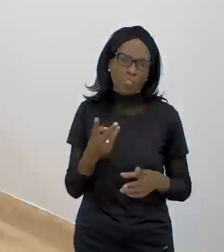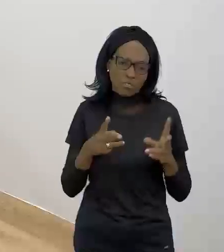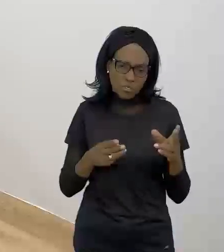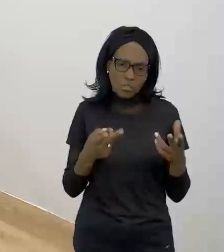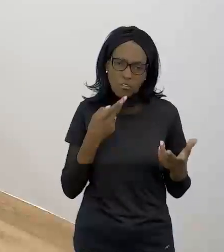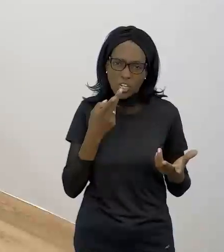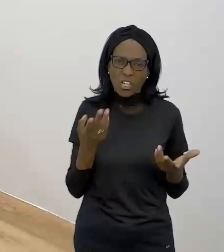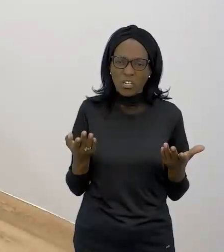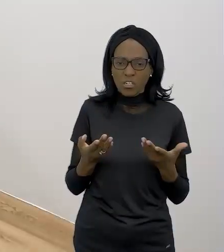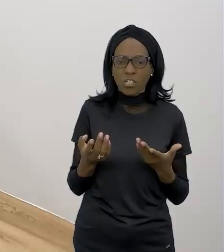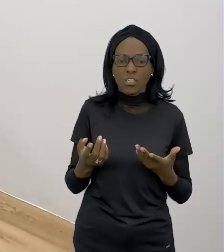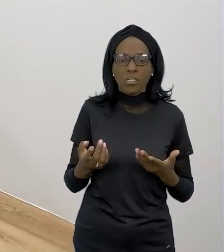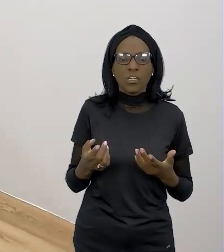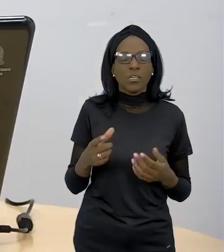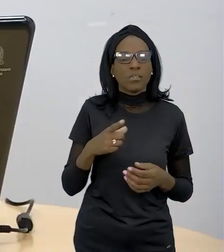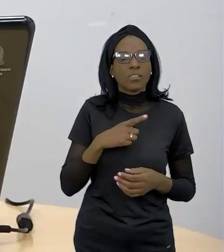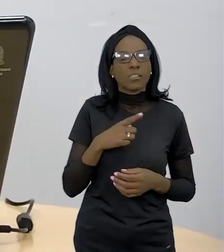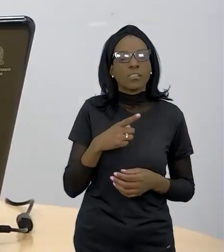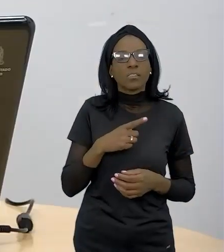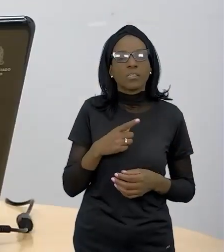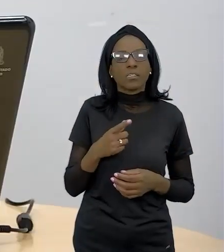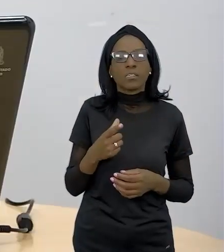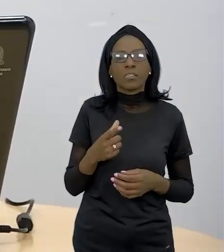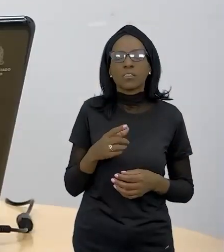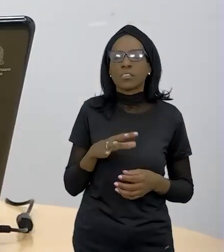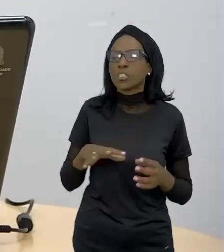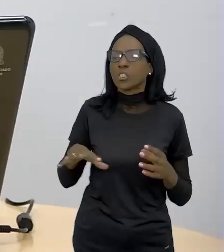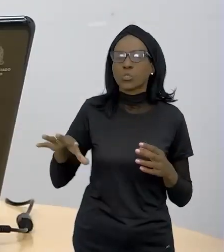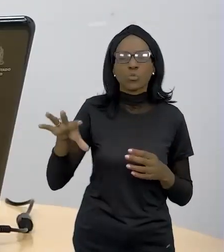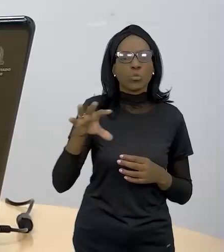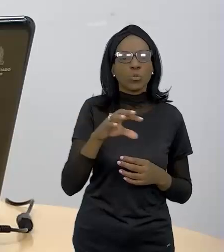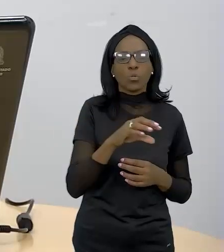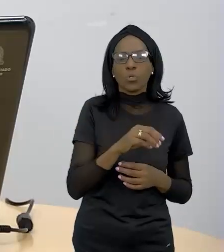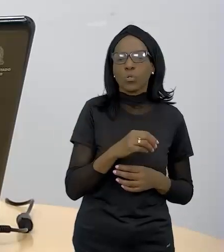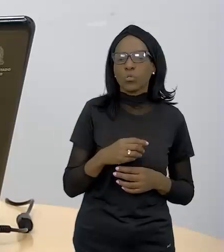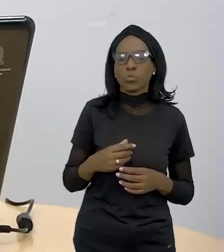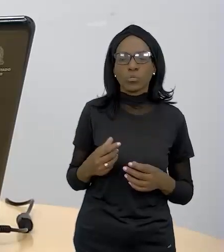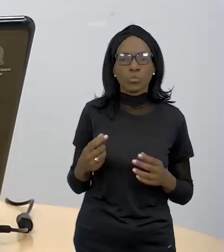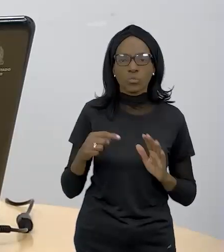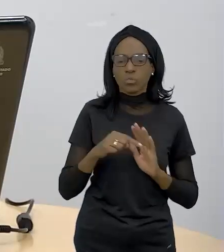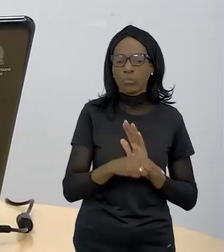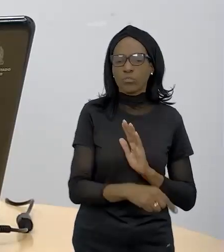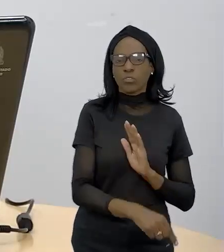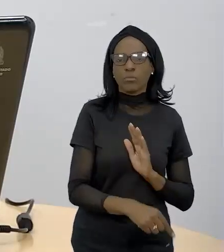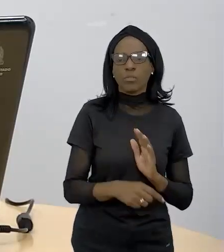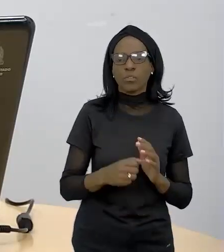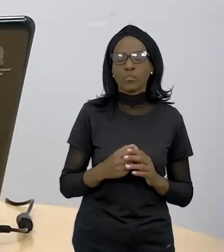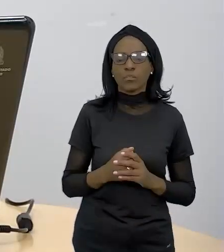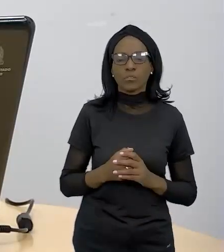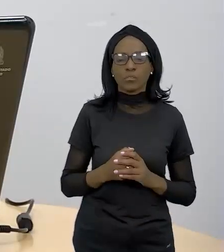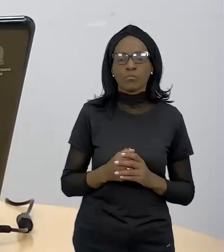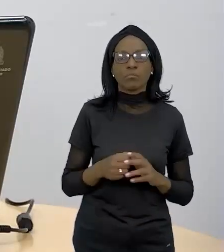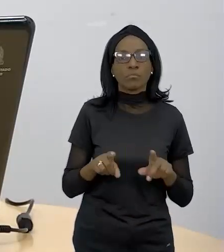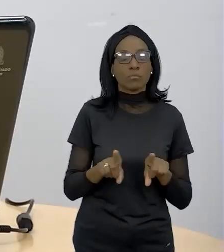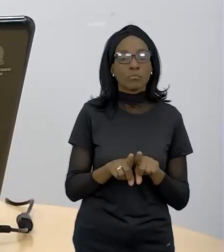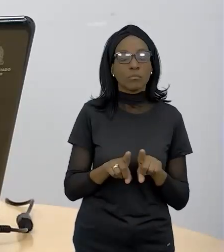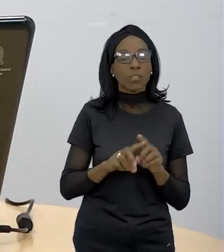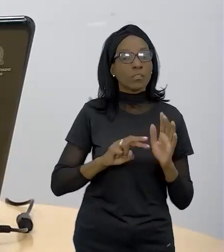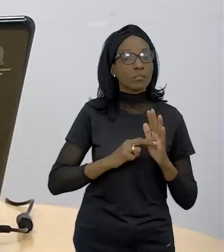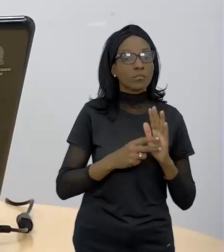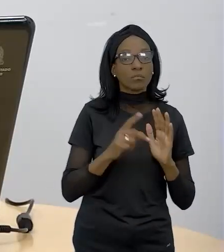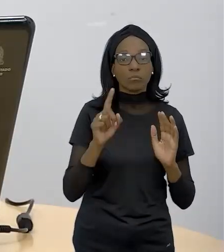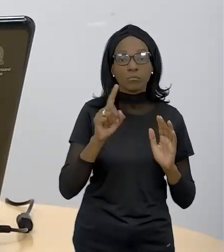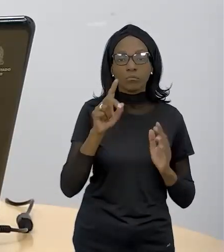agora, ela está, assim, em todos os nossos aprofundamentos. E isto também não quer dizer